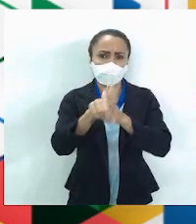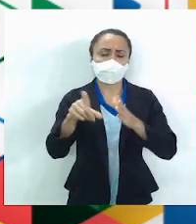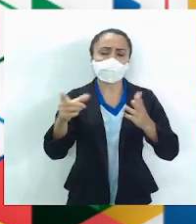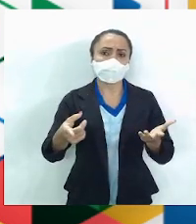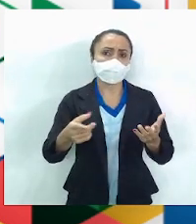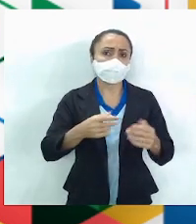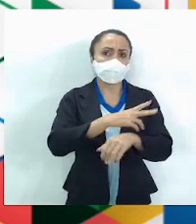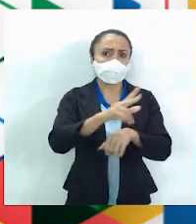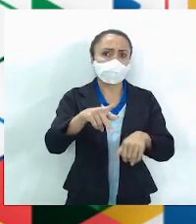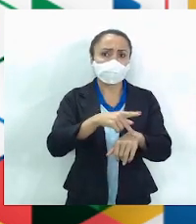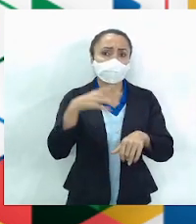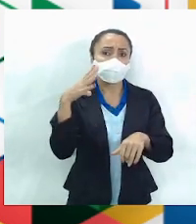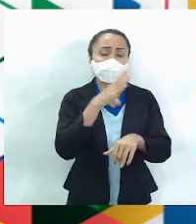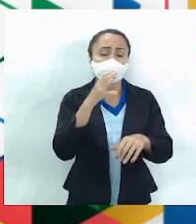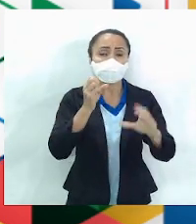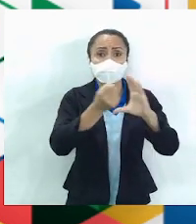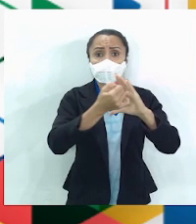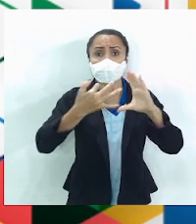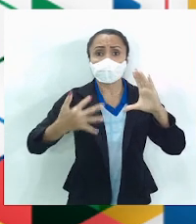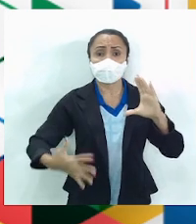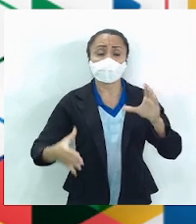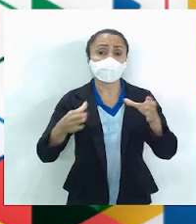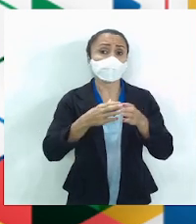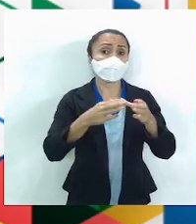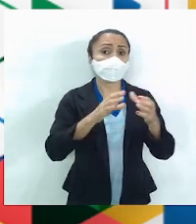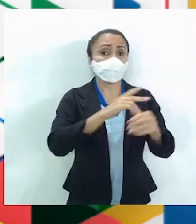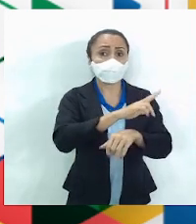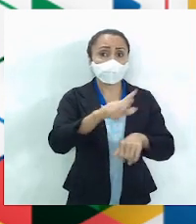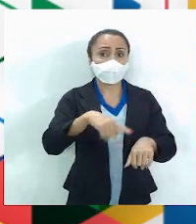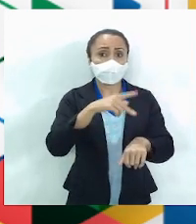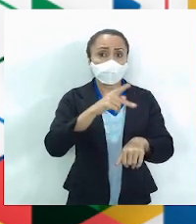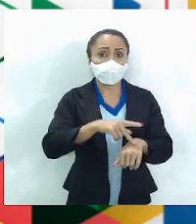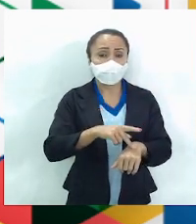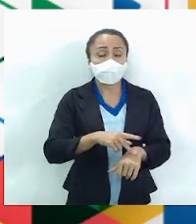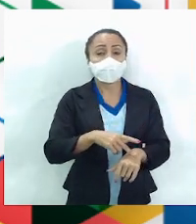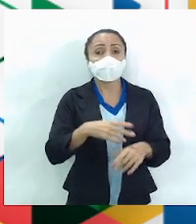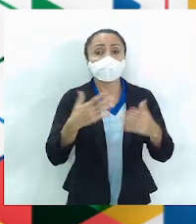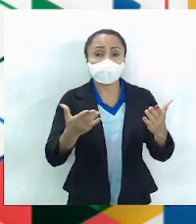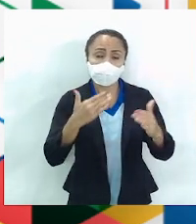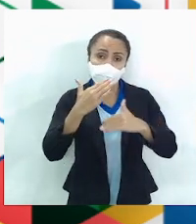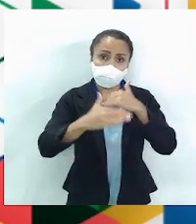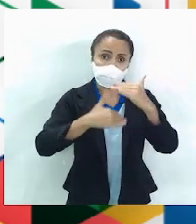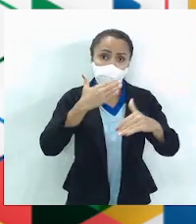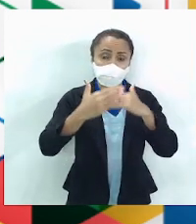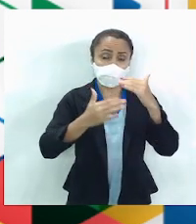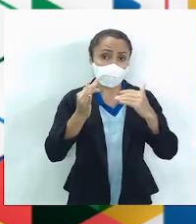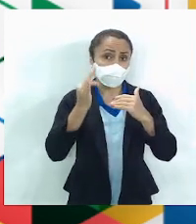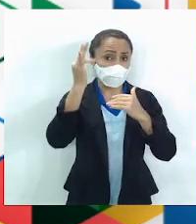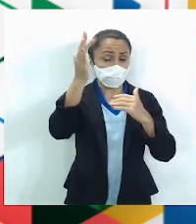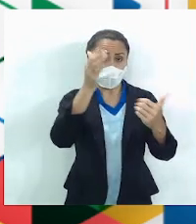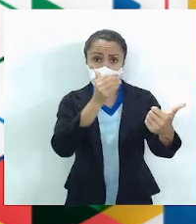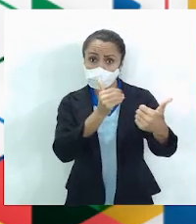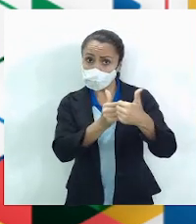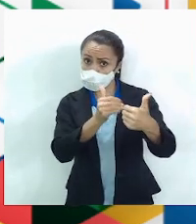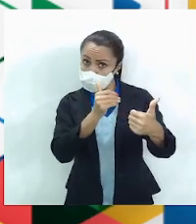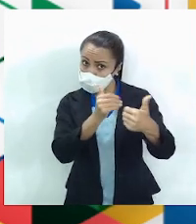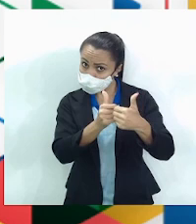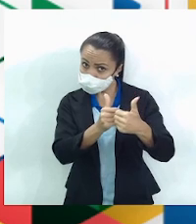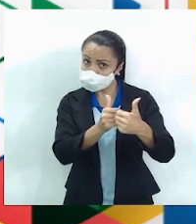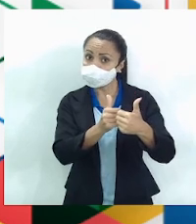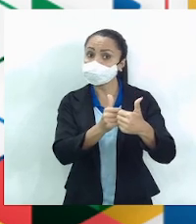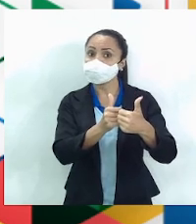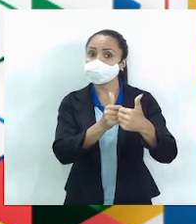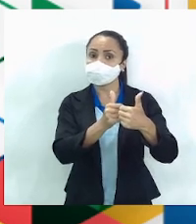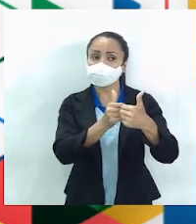o quê? A. Grupo de países que fatalmente se tornaram desenvolvidos em um futuro próximo. Se tornarão